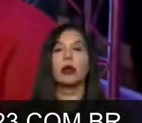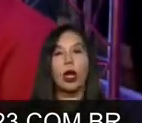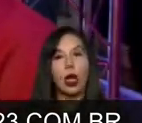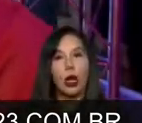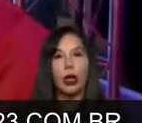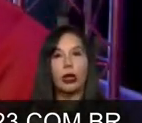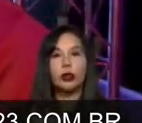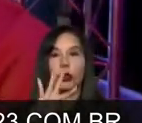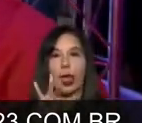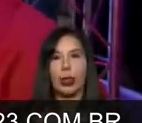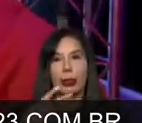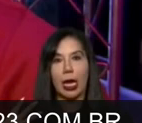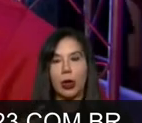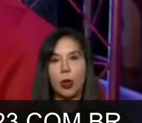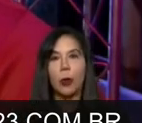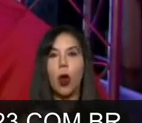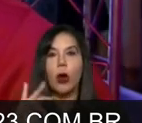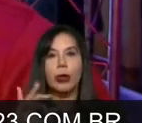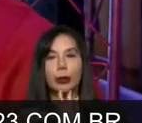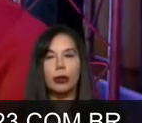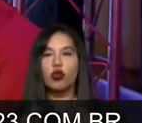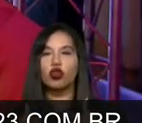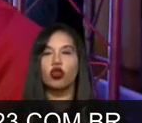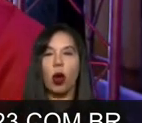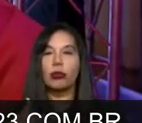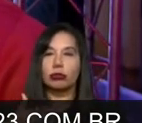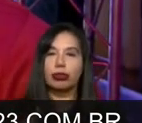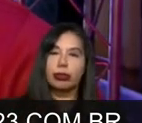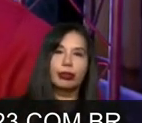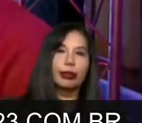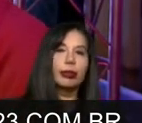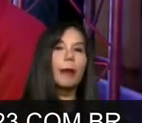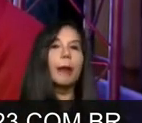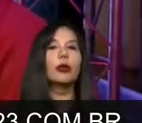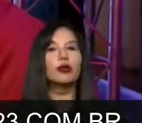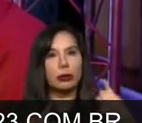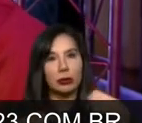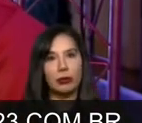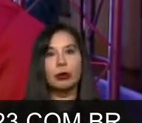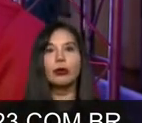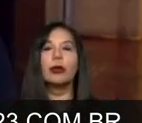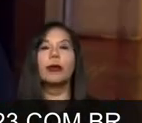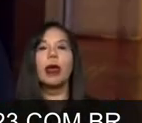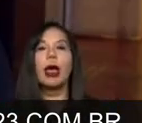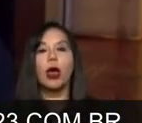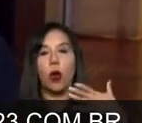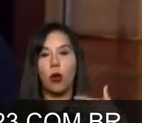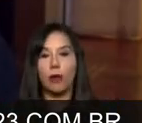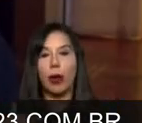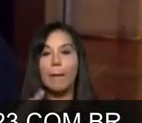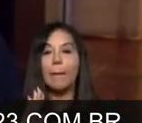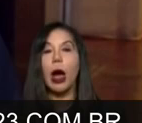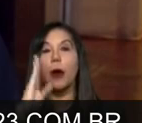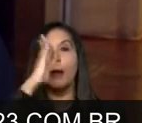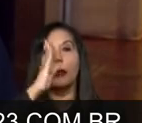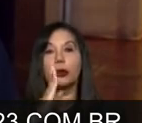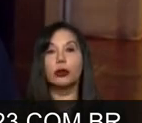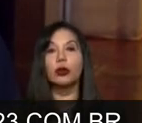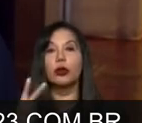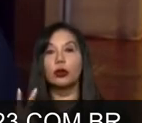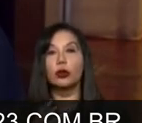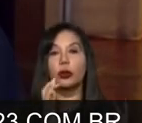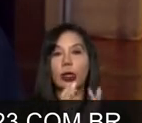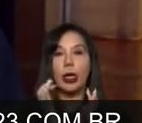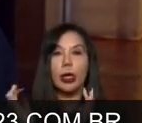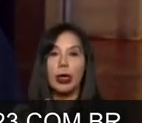do calendário de Olimpíada. Muitos jogos em sequência, então vai ser um desafio também na questão física. Do sul do Brasil, vem 2